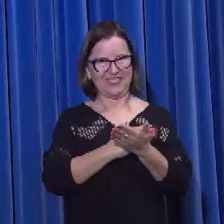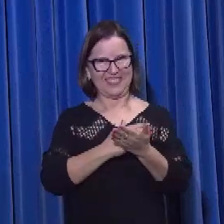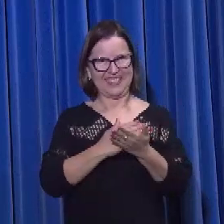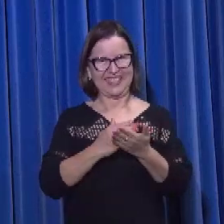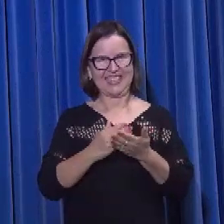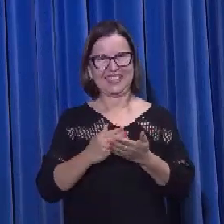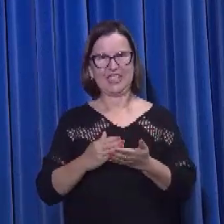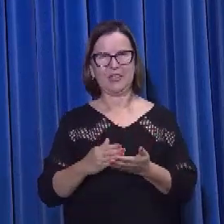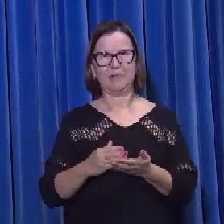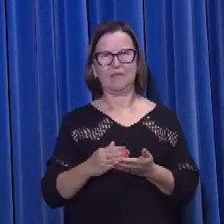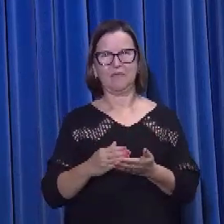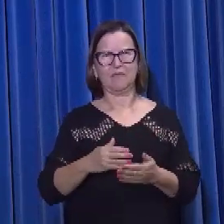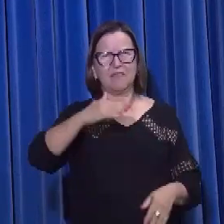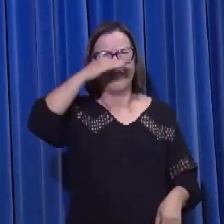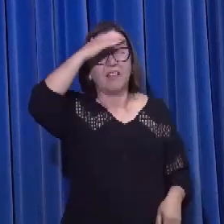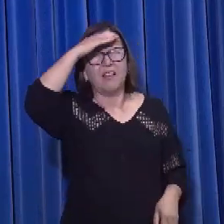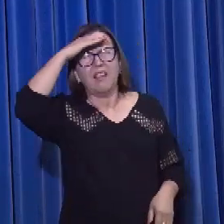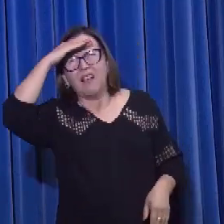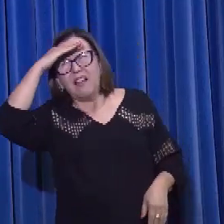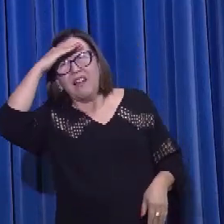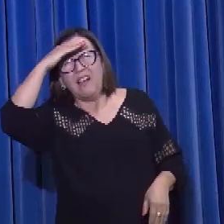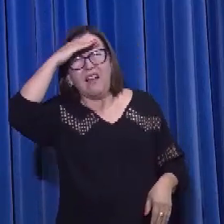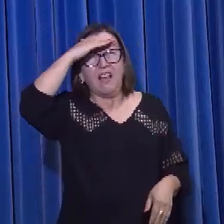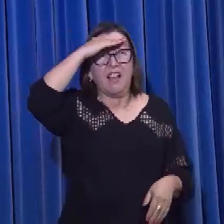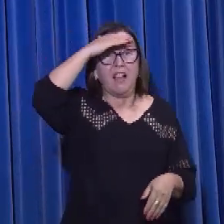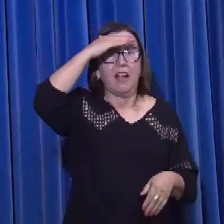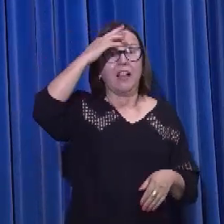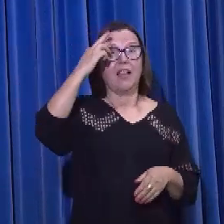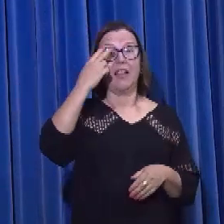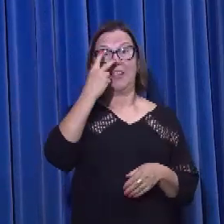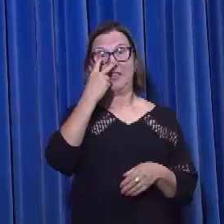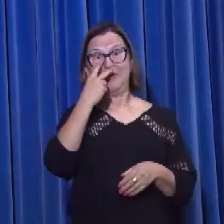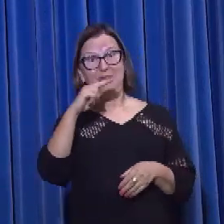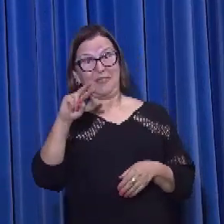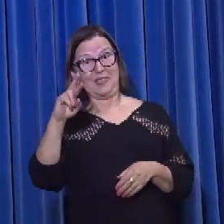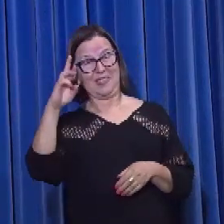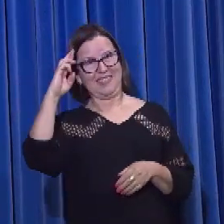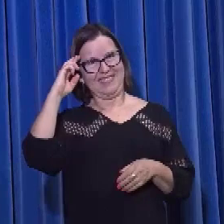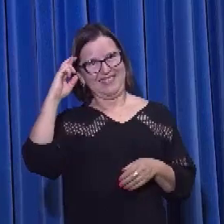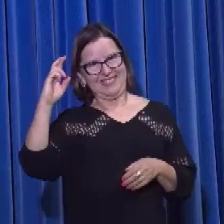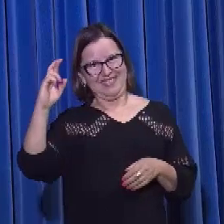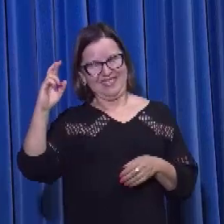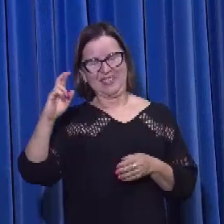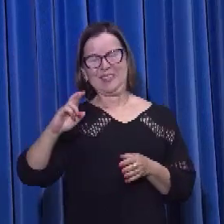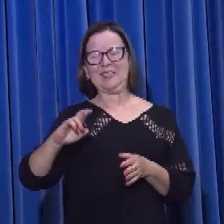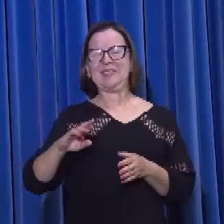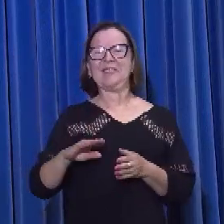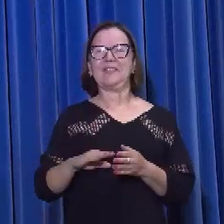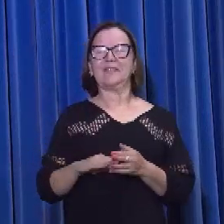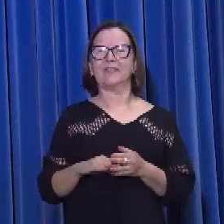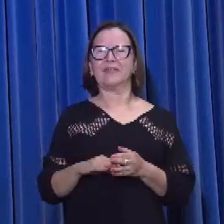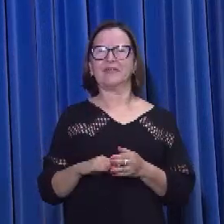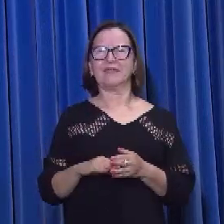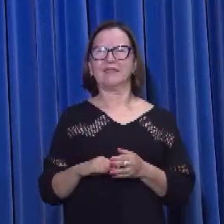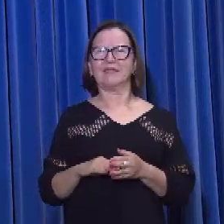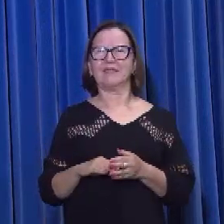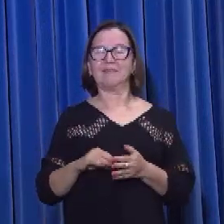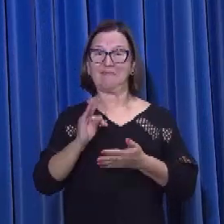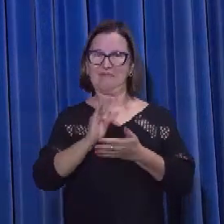de longe se me viu o Senhor dizendo, o texto que eu coloquei,